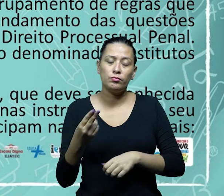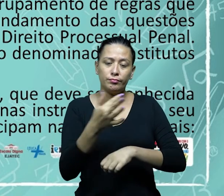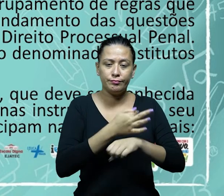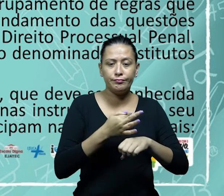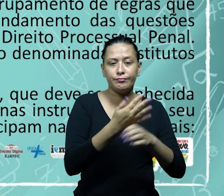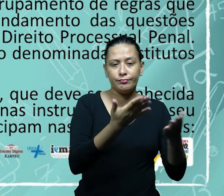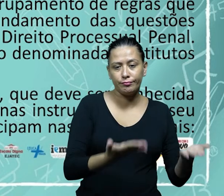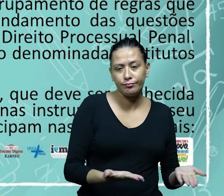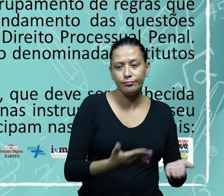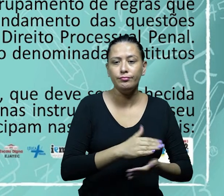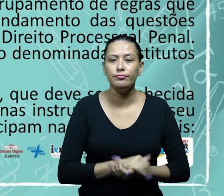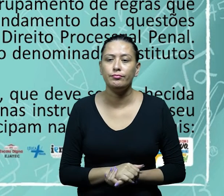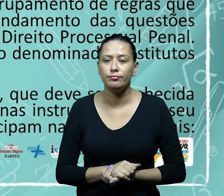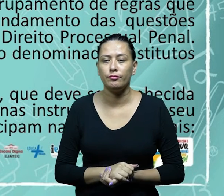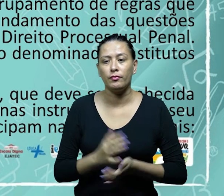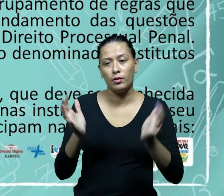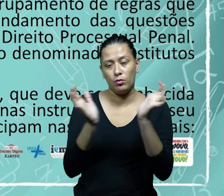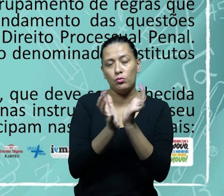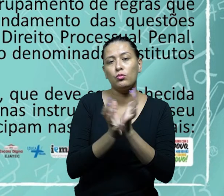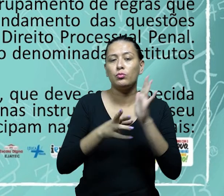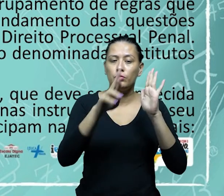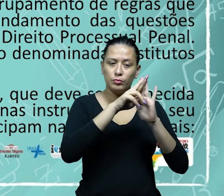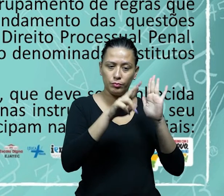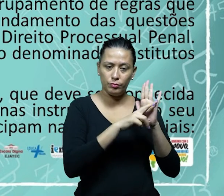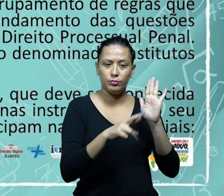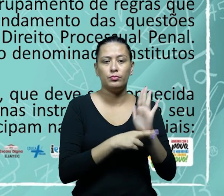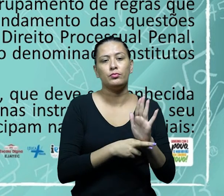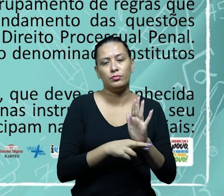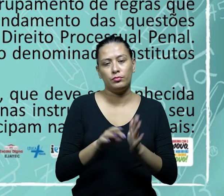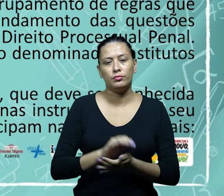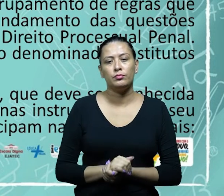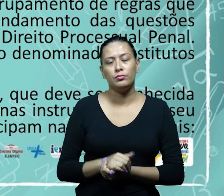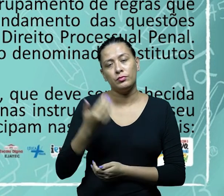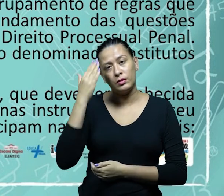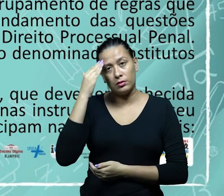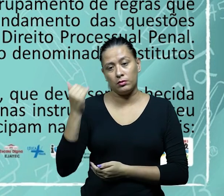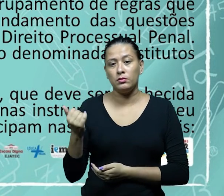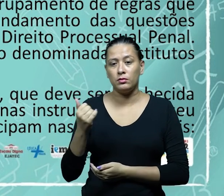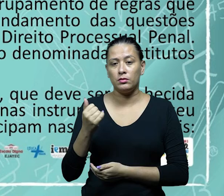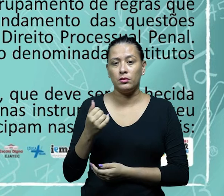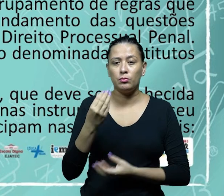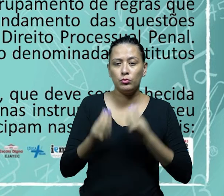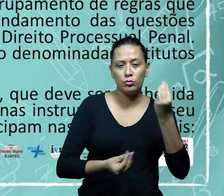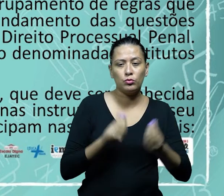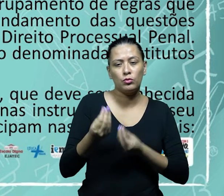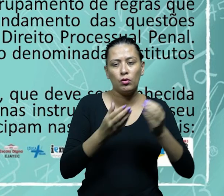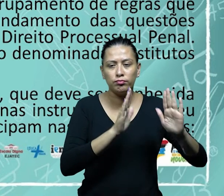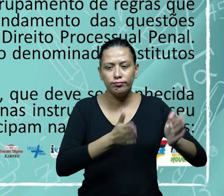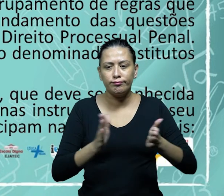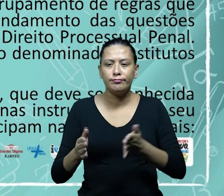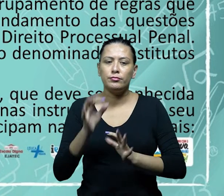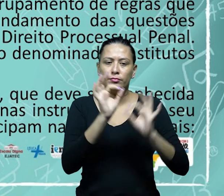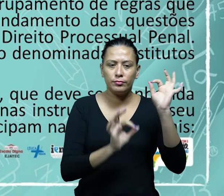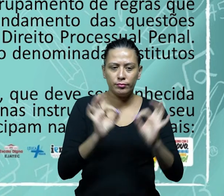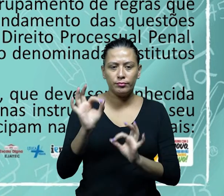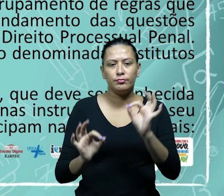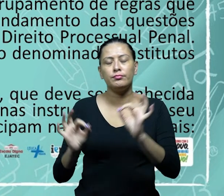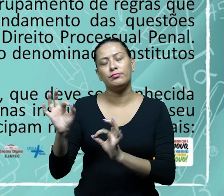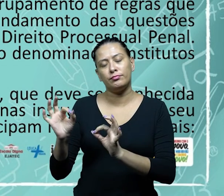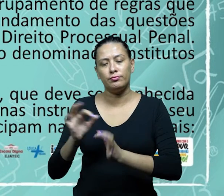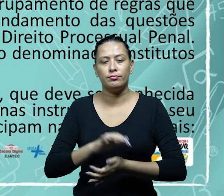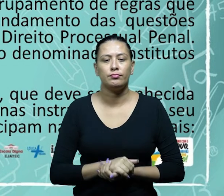adjetiva ou formal como também é chamada é é aquela consiste em um agrupamento de regras que definem os procedimentos